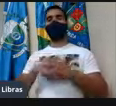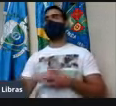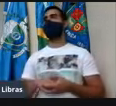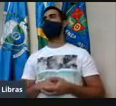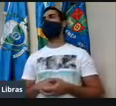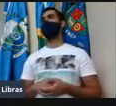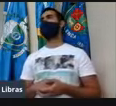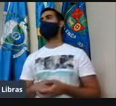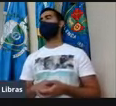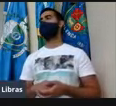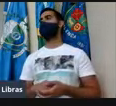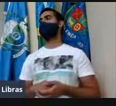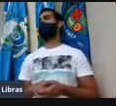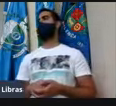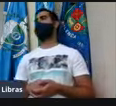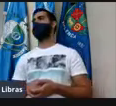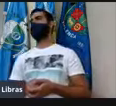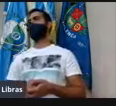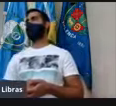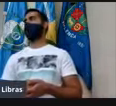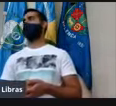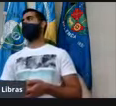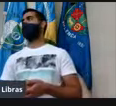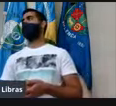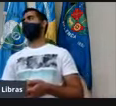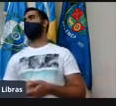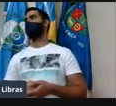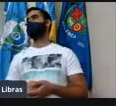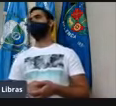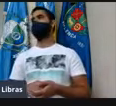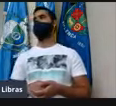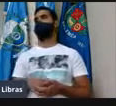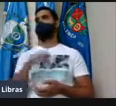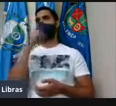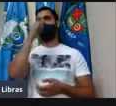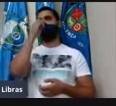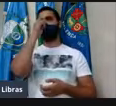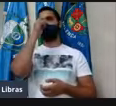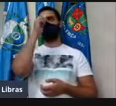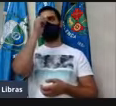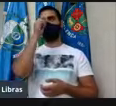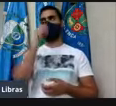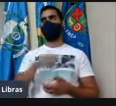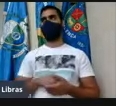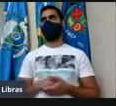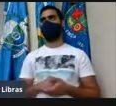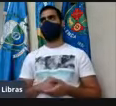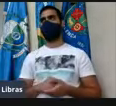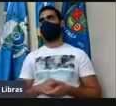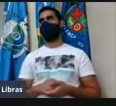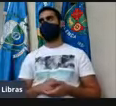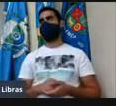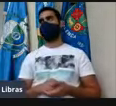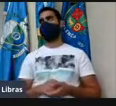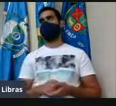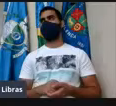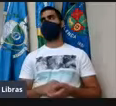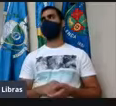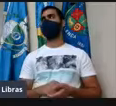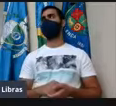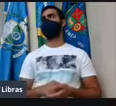de outubro, vereador Saulo Correia. Vereador, pela ordem. Eu queria